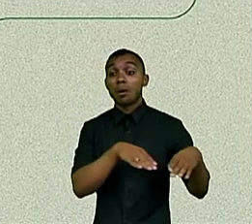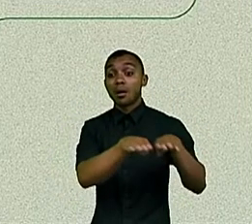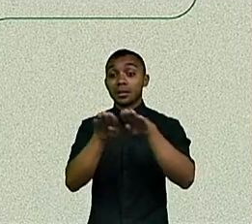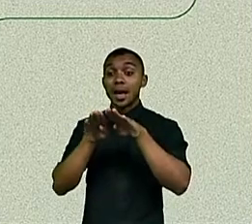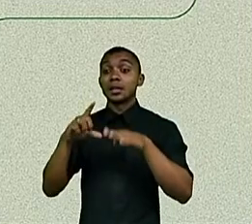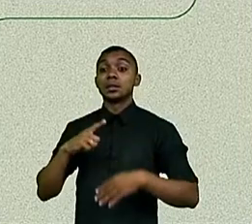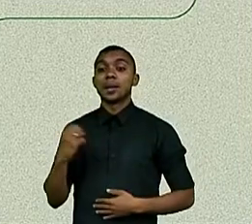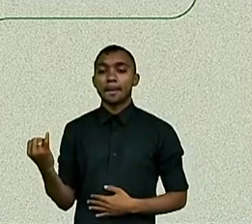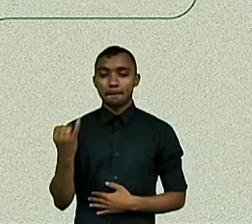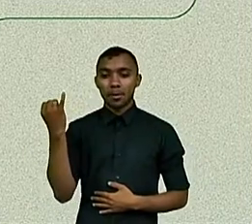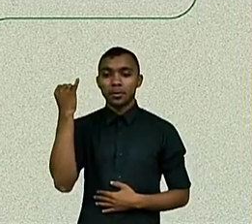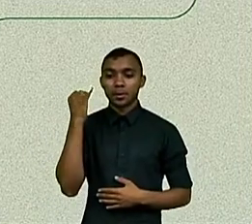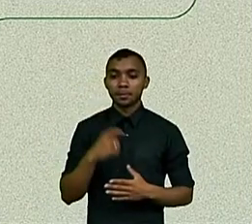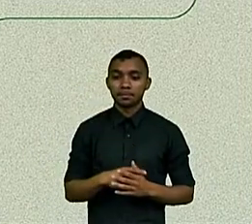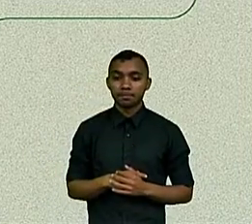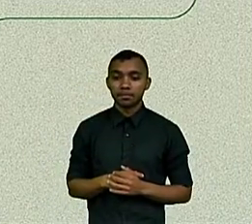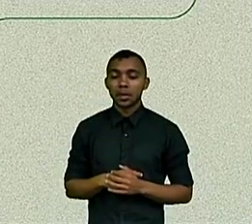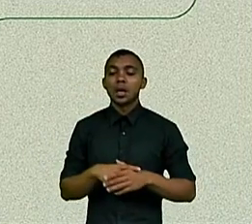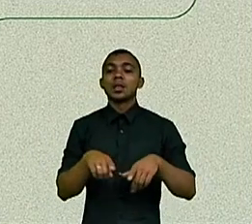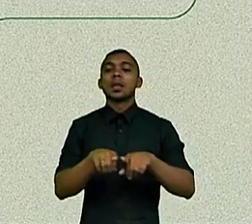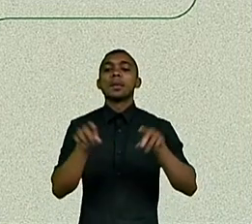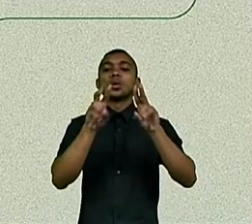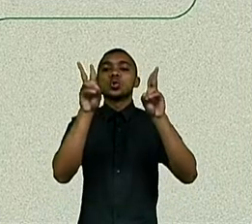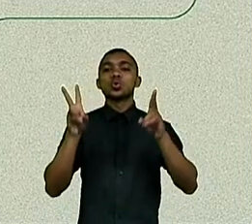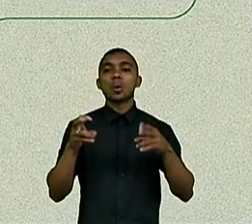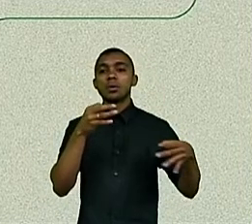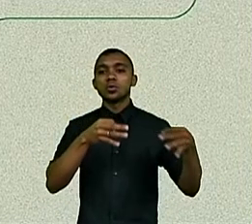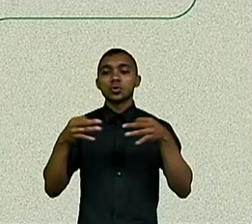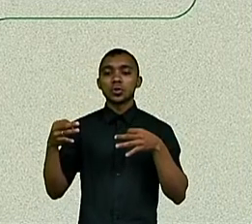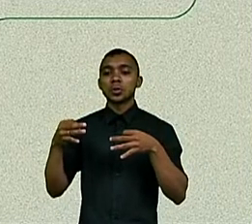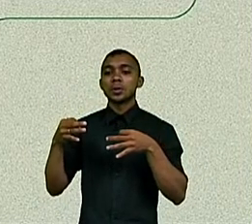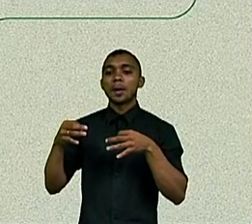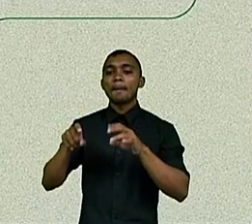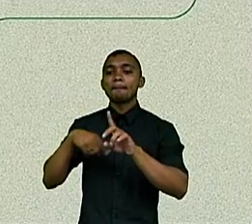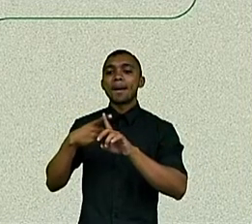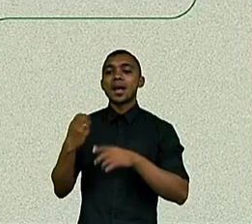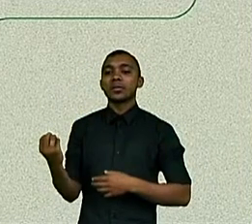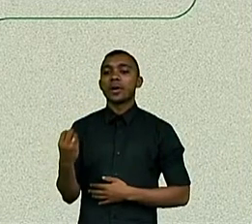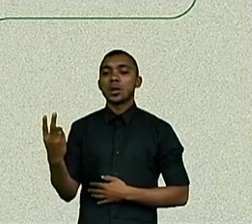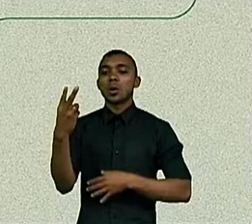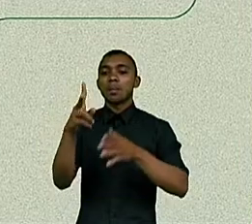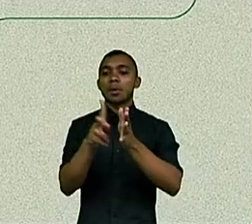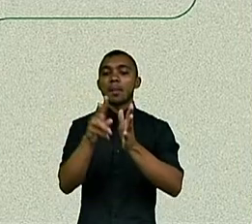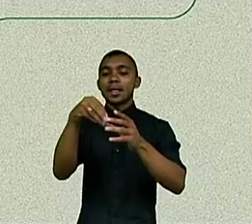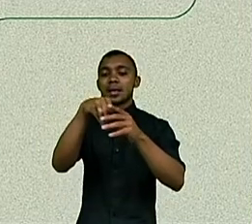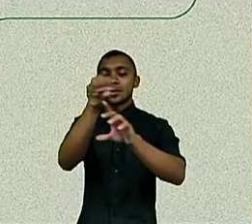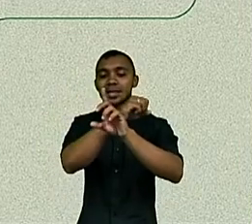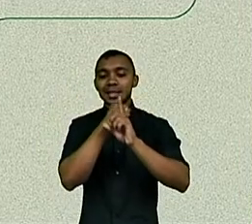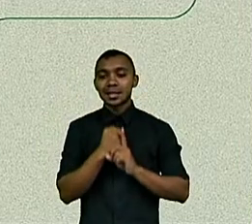e a justiça com os valores Supremos de uma sociedade